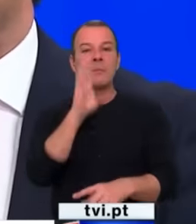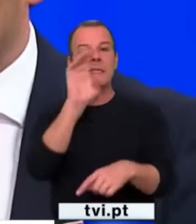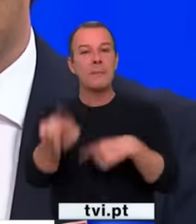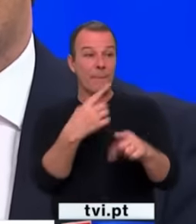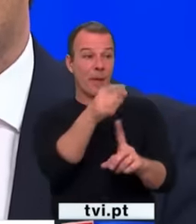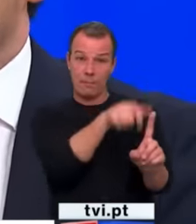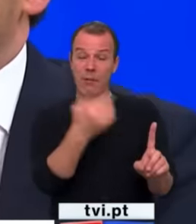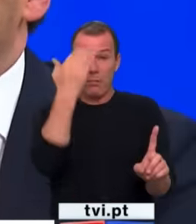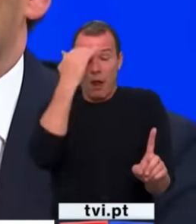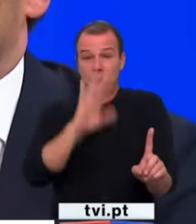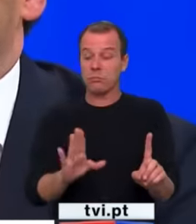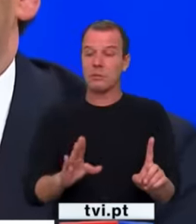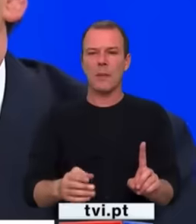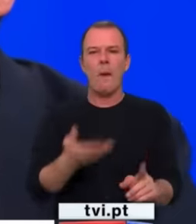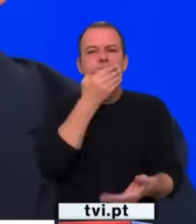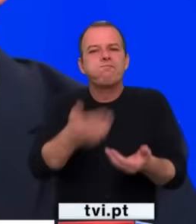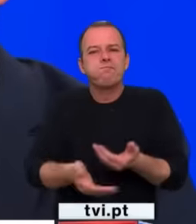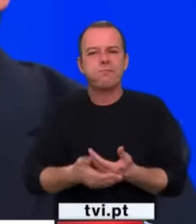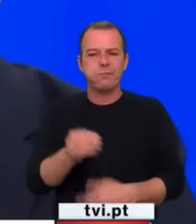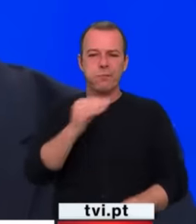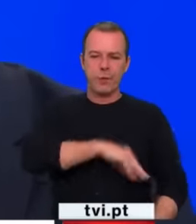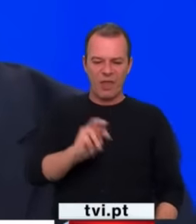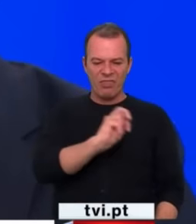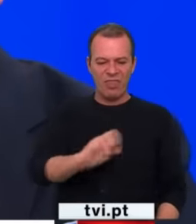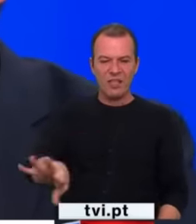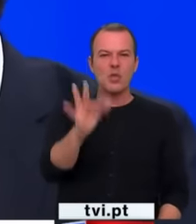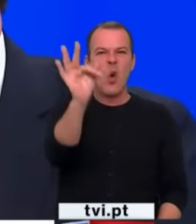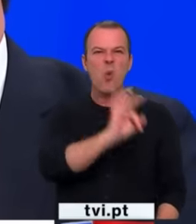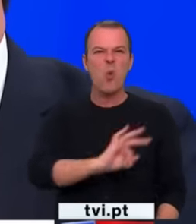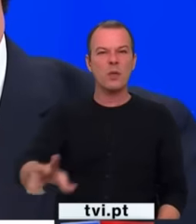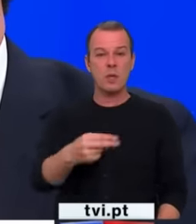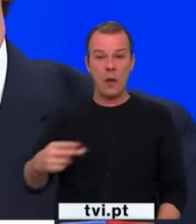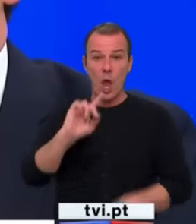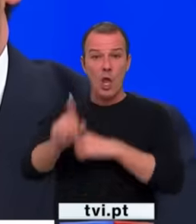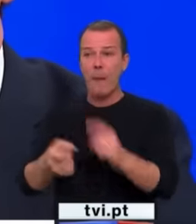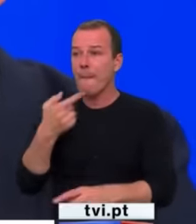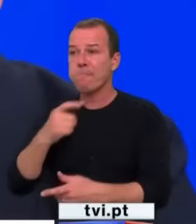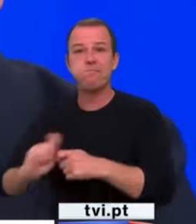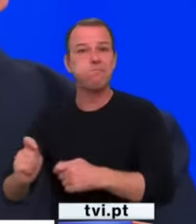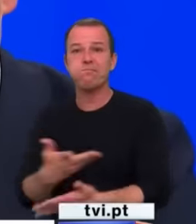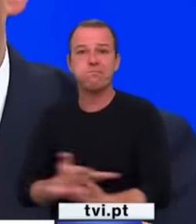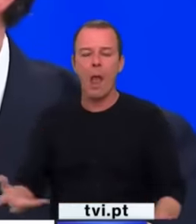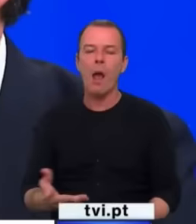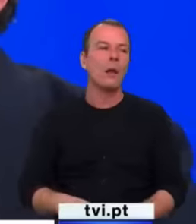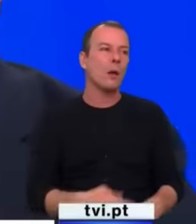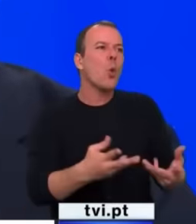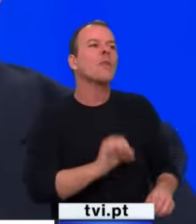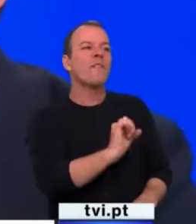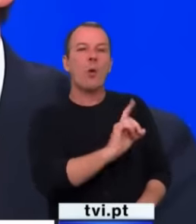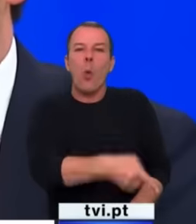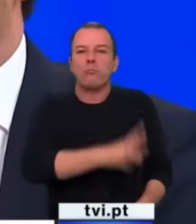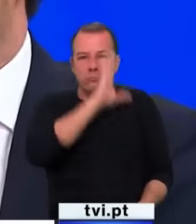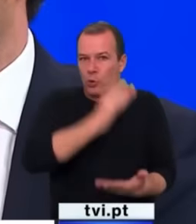está confortável com idosos a receberem 300 euros, 400 euros e não terem dinheiro para medicamentos, eu não sei que contas quer fazer. Agora eu sei uma